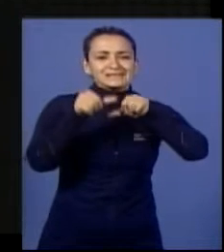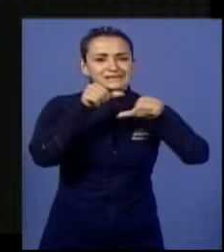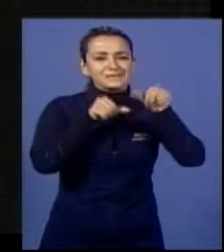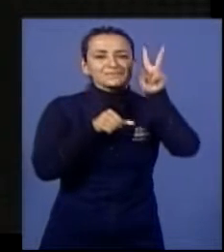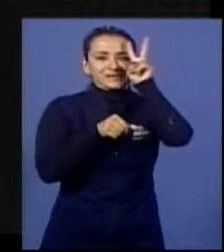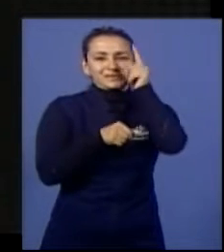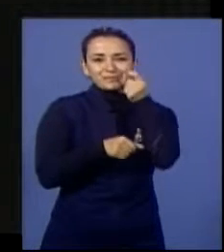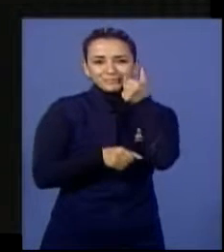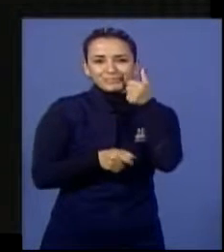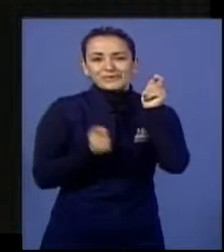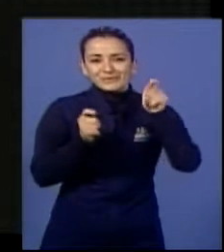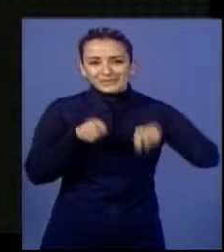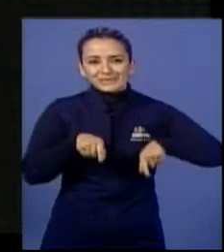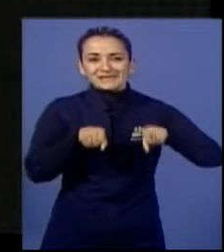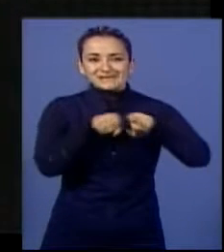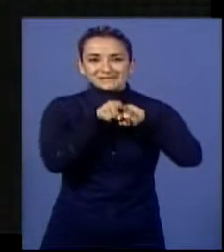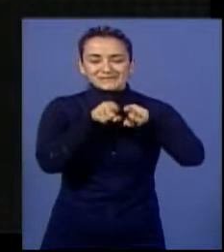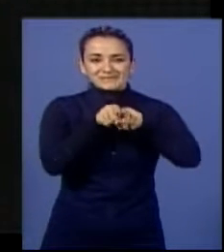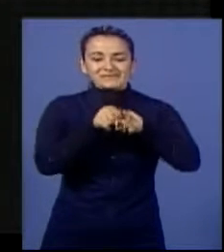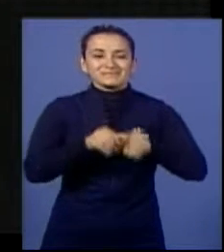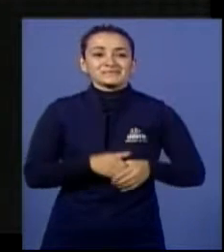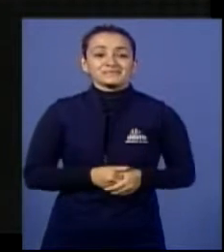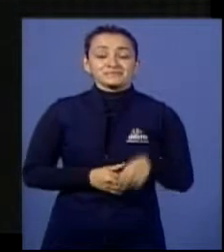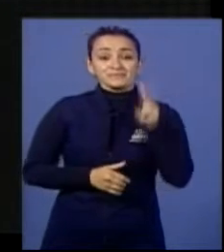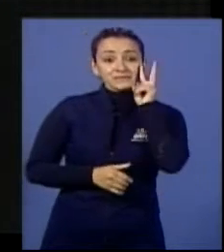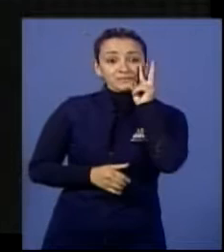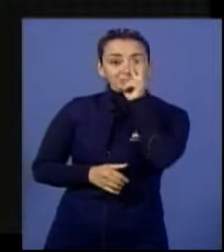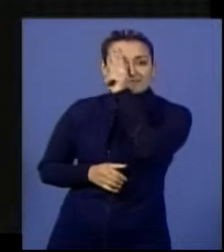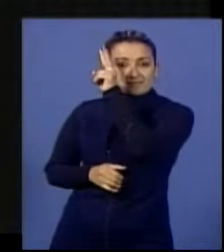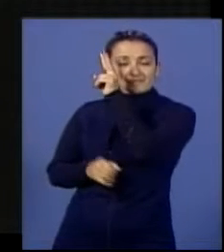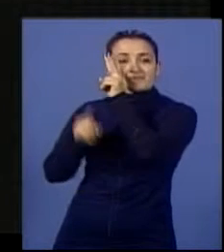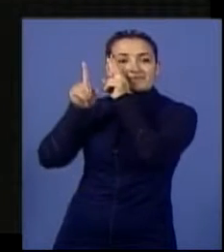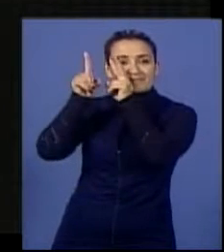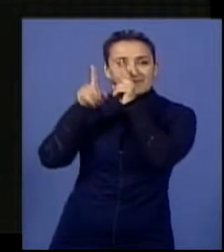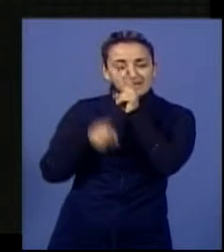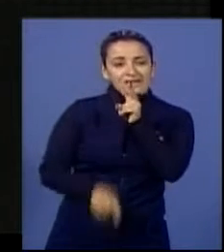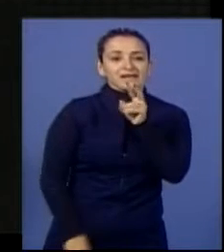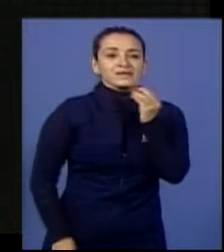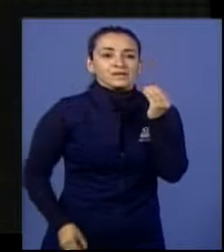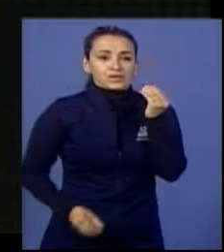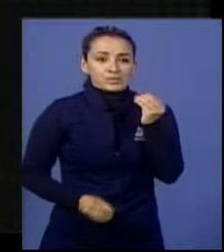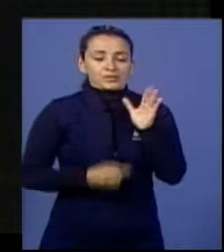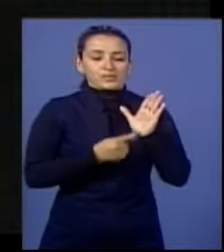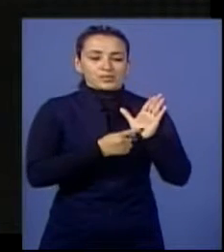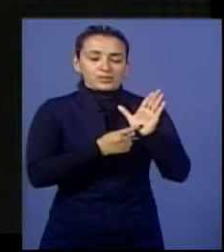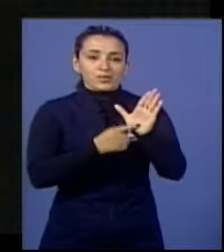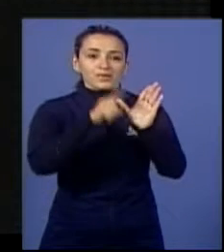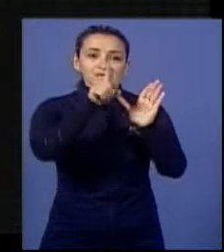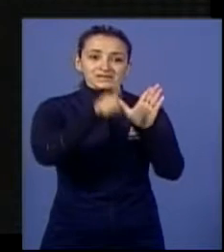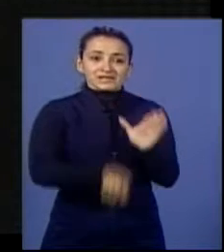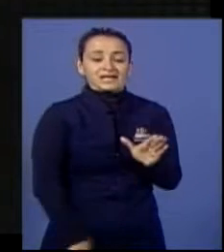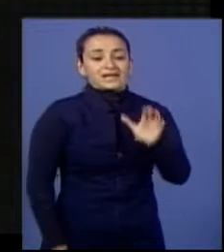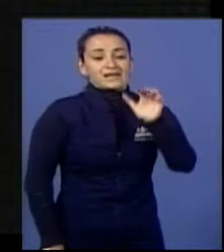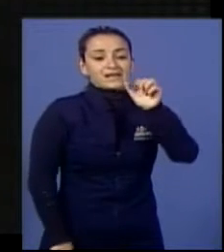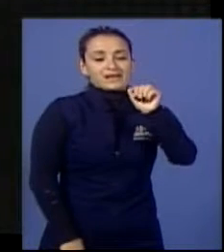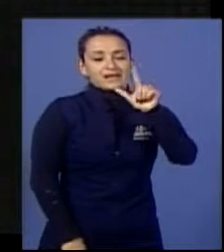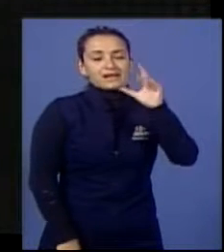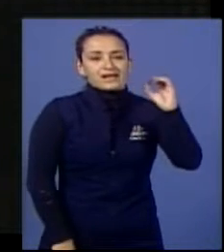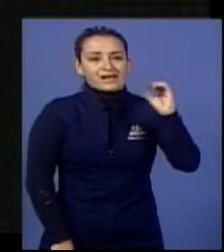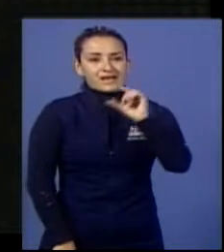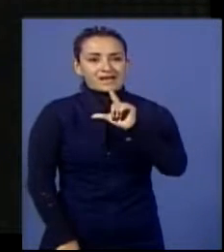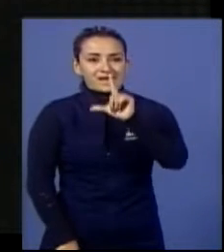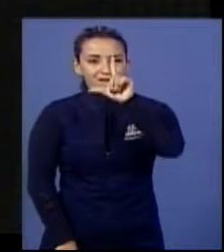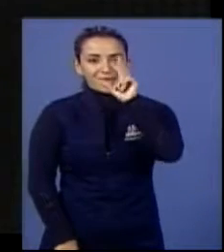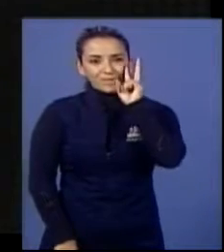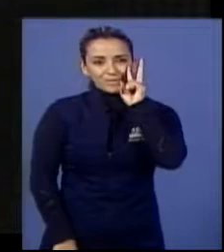Então esse aqui, ó, esse ácido lático... corresponde a uma substância que tem a função álcool, a hidroxila ali de cima, e tem a função ácido carboxílico,